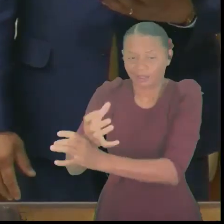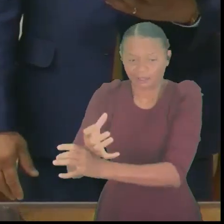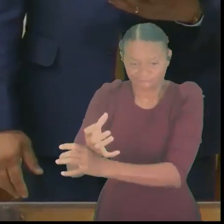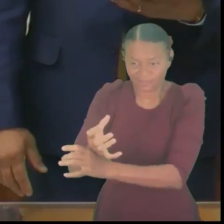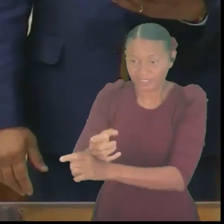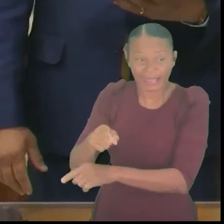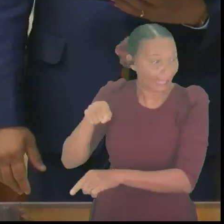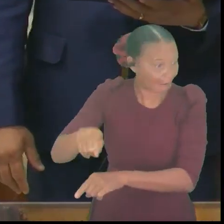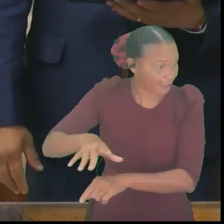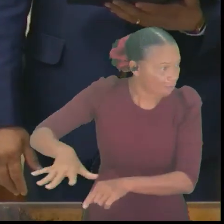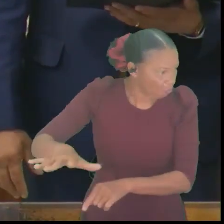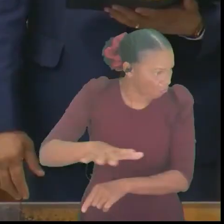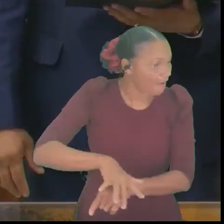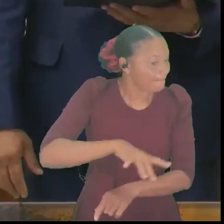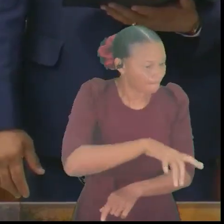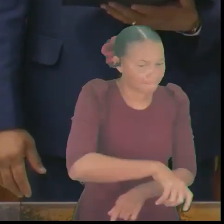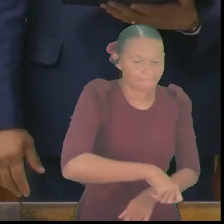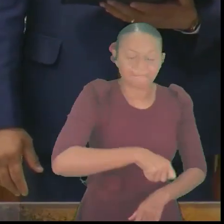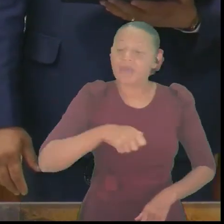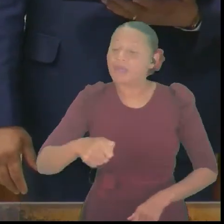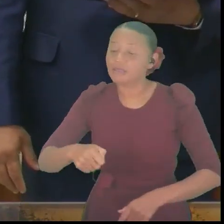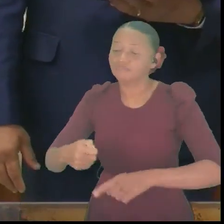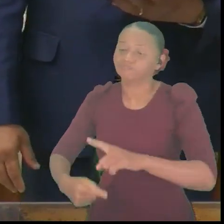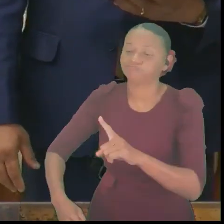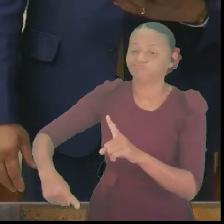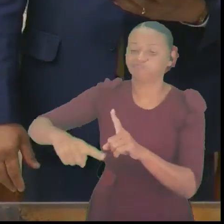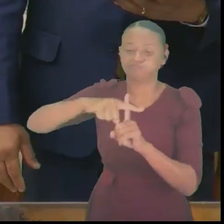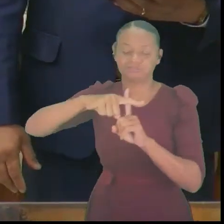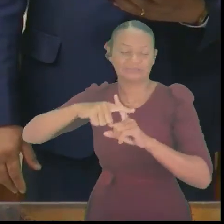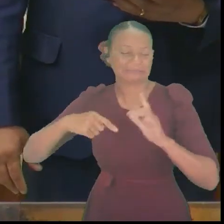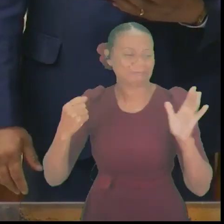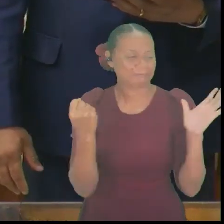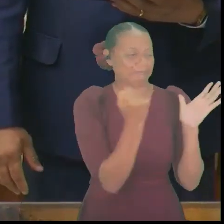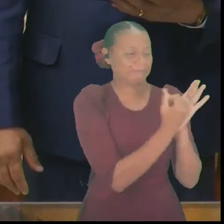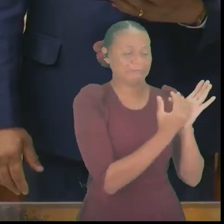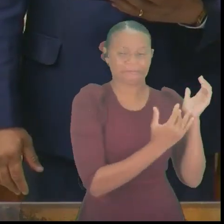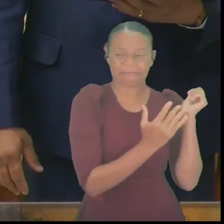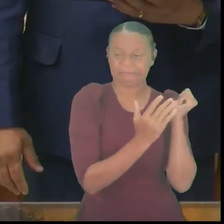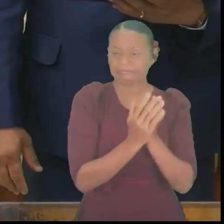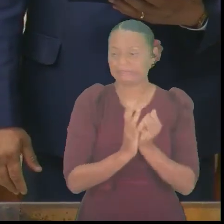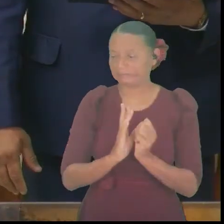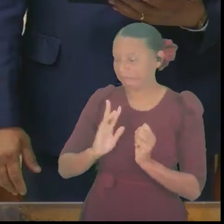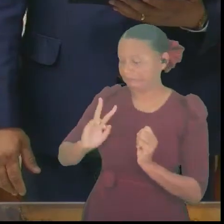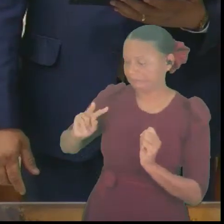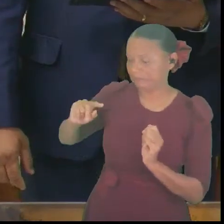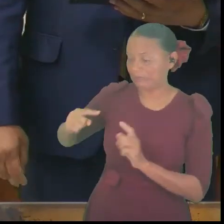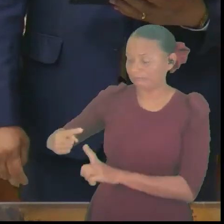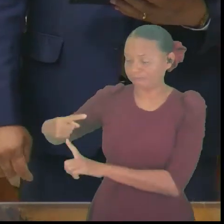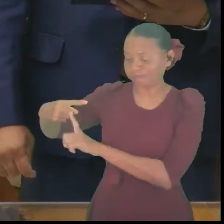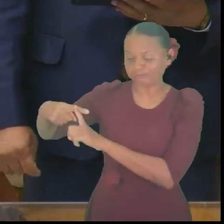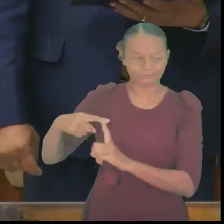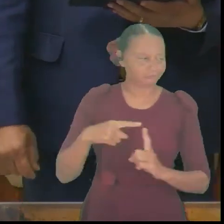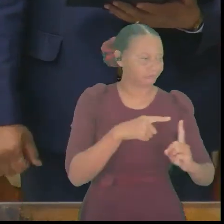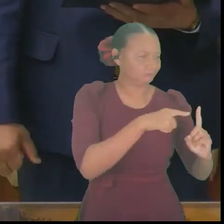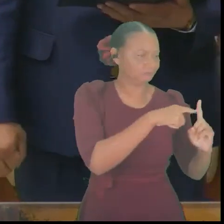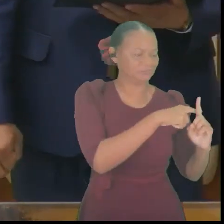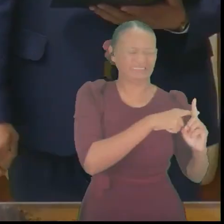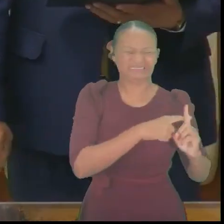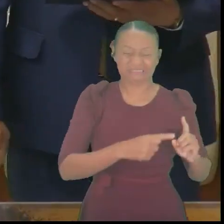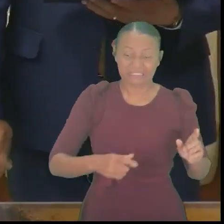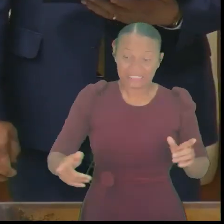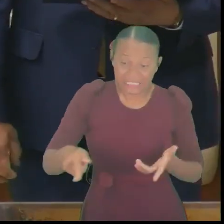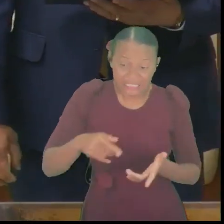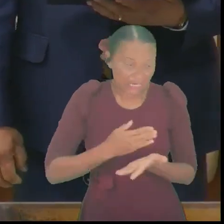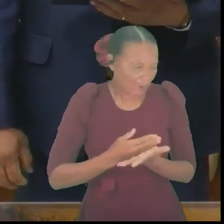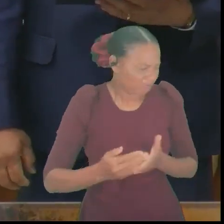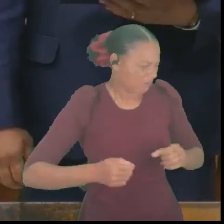aos malfeitores, um à direita e outro à esquerda. E dizia Jesus: Pai, perdoa-lhes